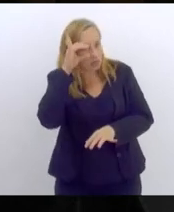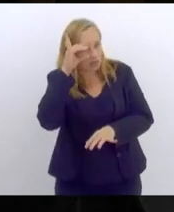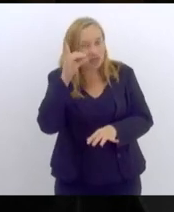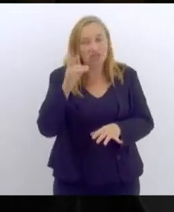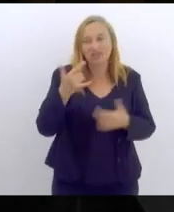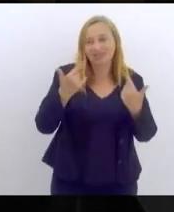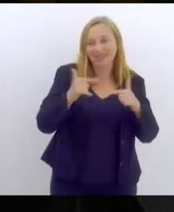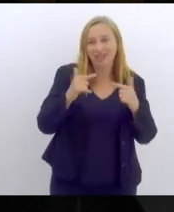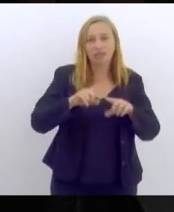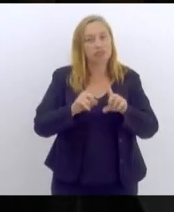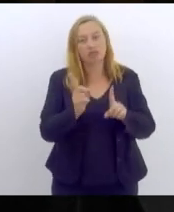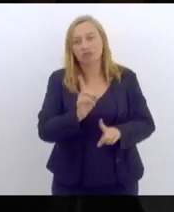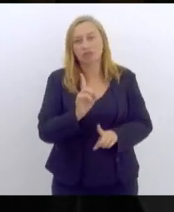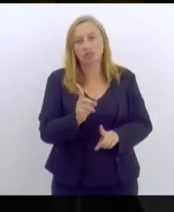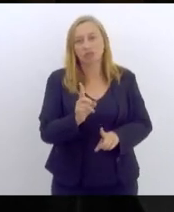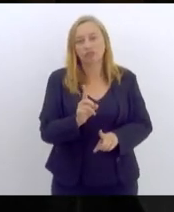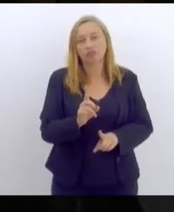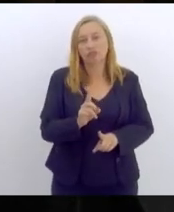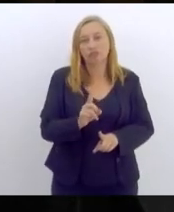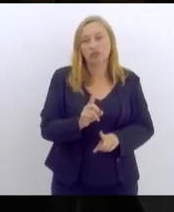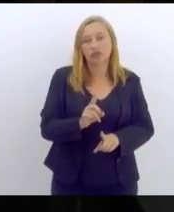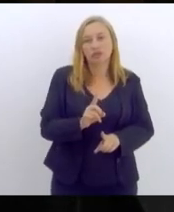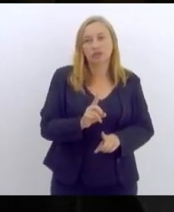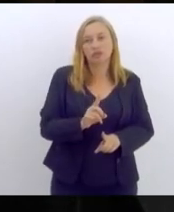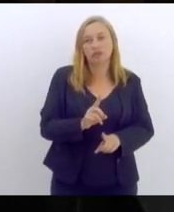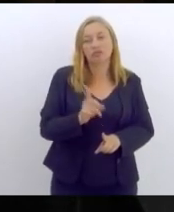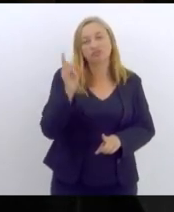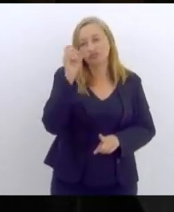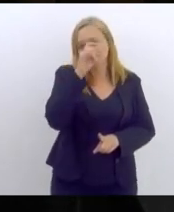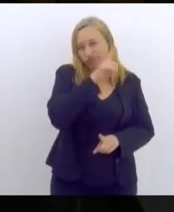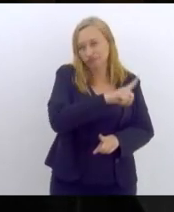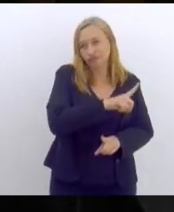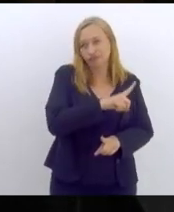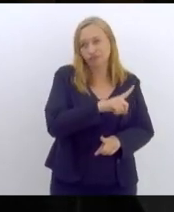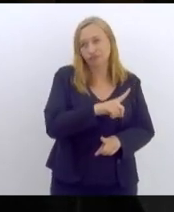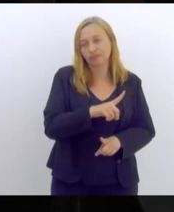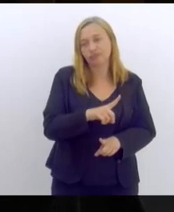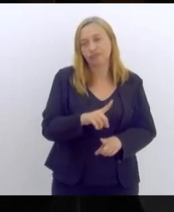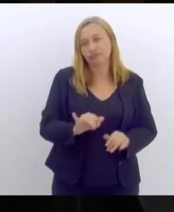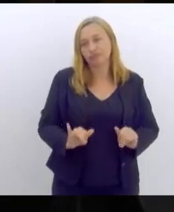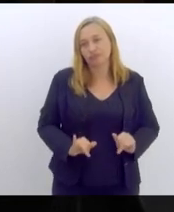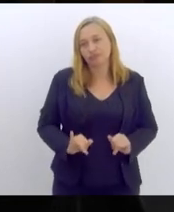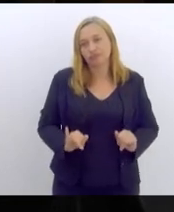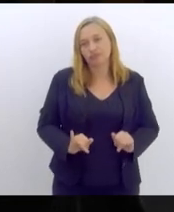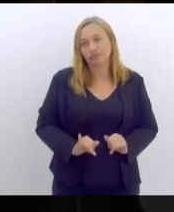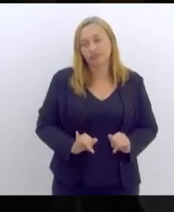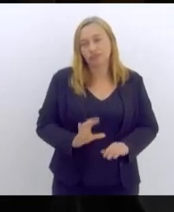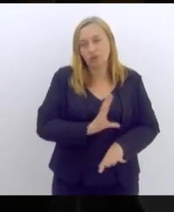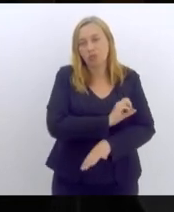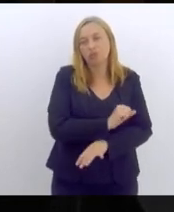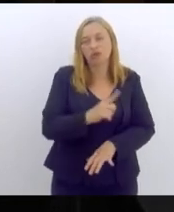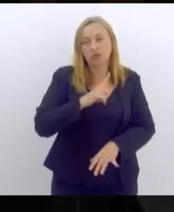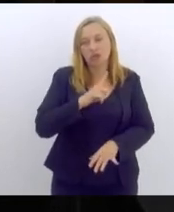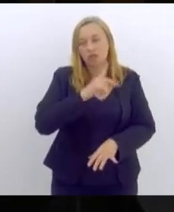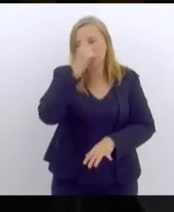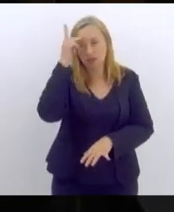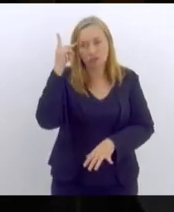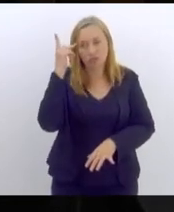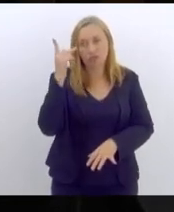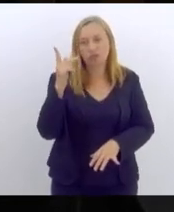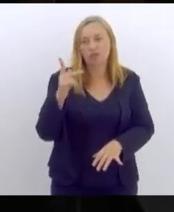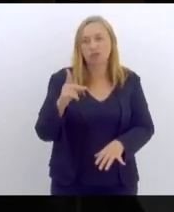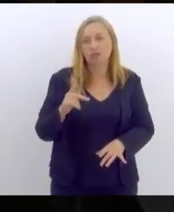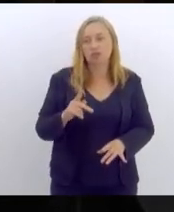divertida, extrovertida, mas pode ter certeza também que foi de uma forma muito difícil, que eu tive que sacrificar o amor que eu tenho pelas pessoas, tive que sacrificar